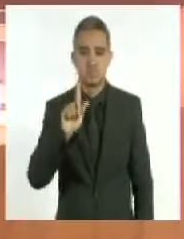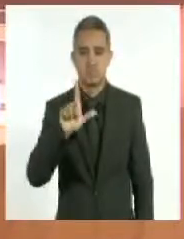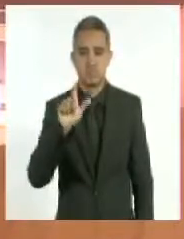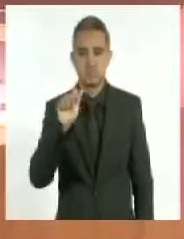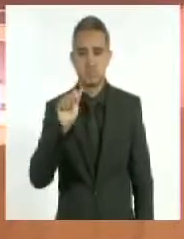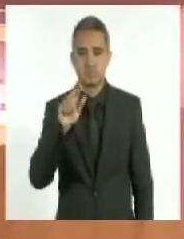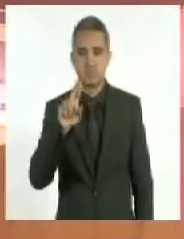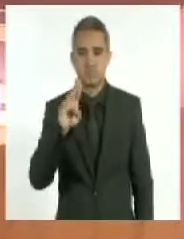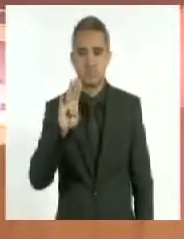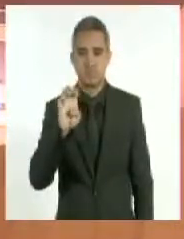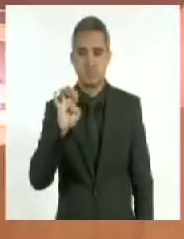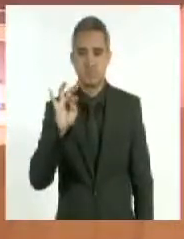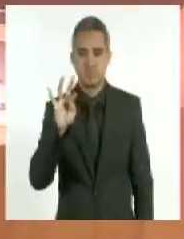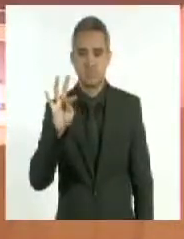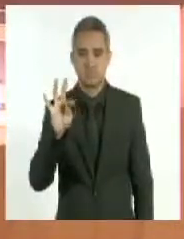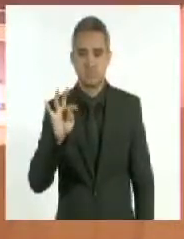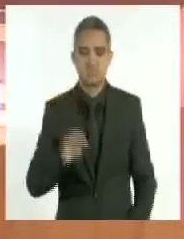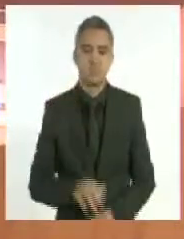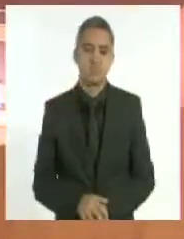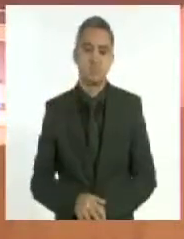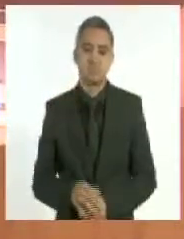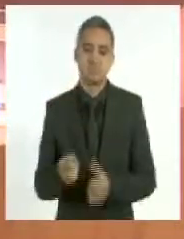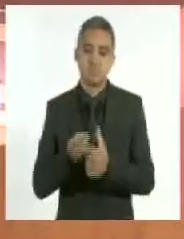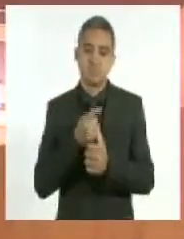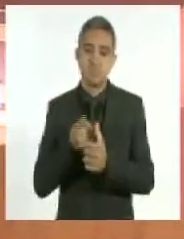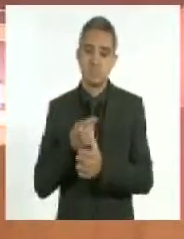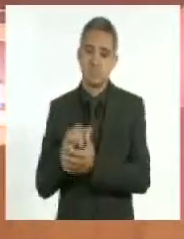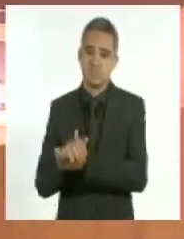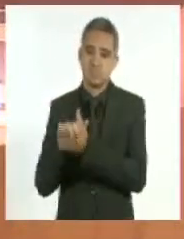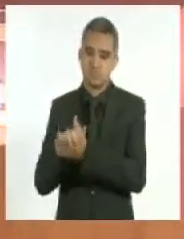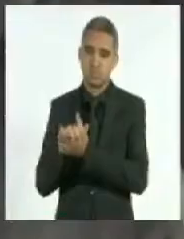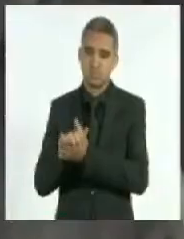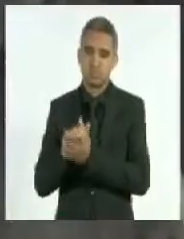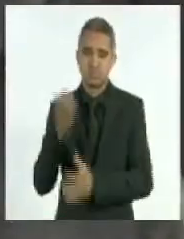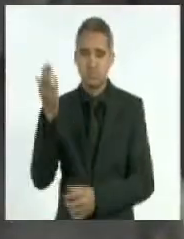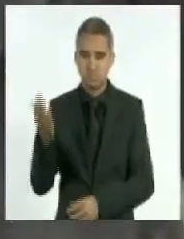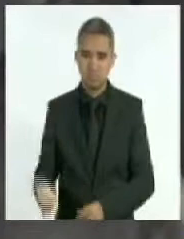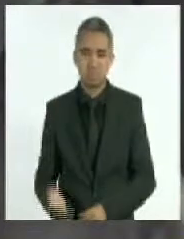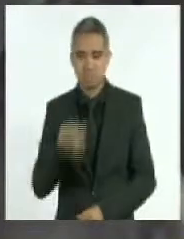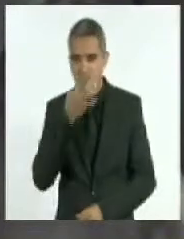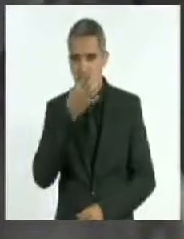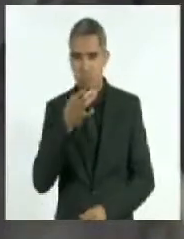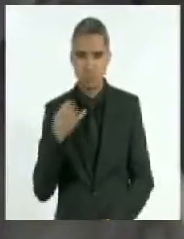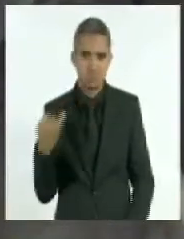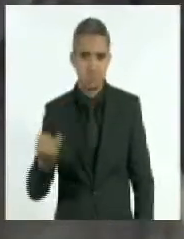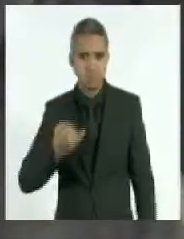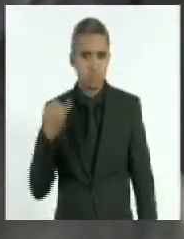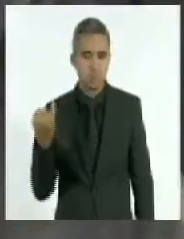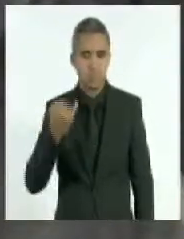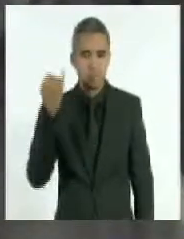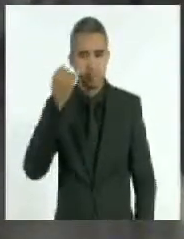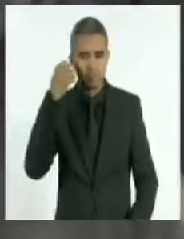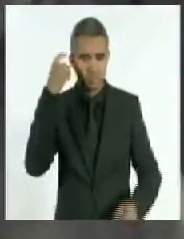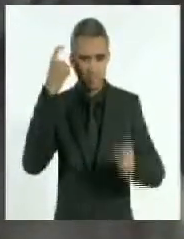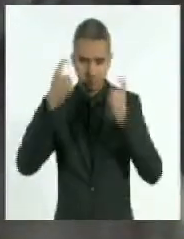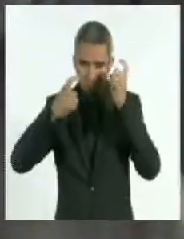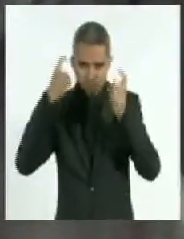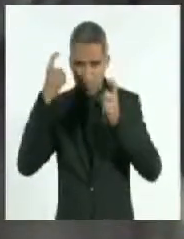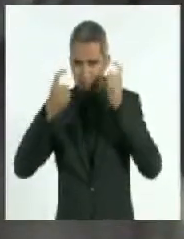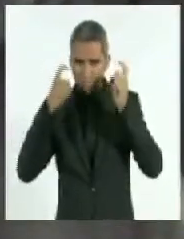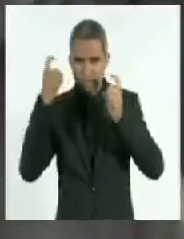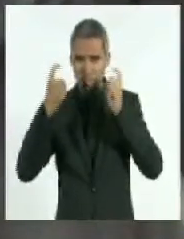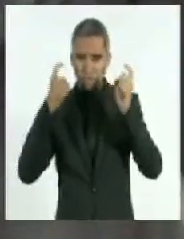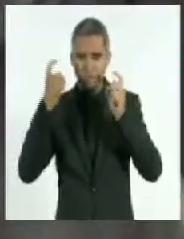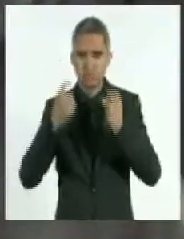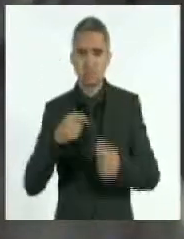Deputado Max, primeiro, parabenizar a iniciativa de Vossa Excelência. Eu acho muito válido essa preocupação nossa